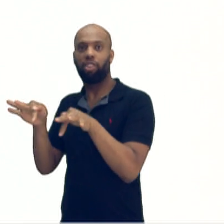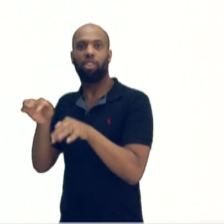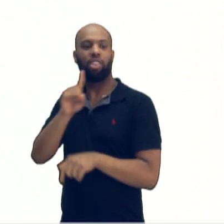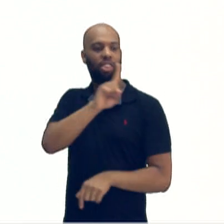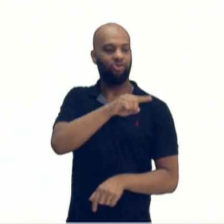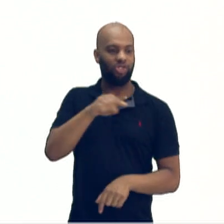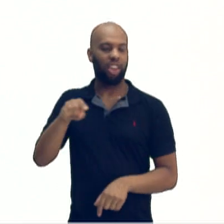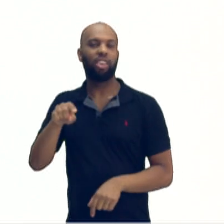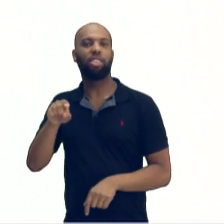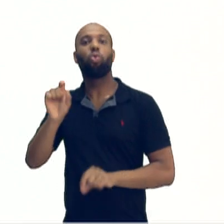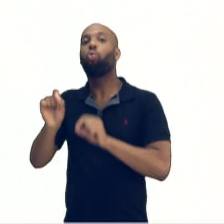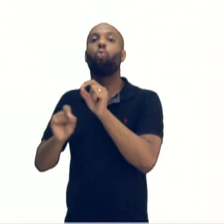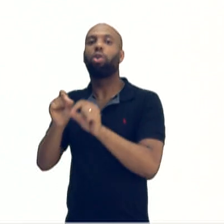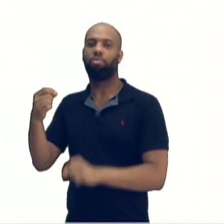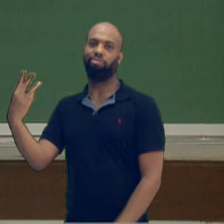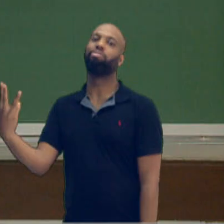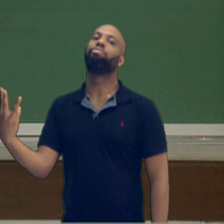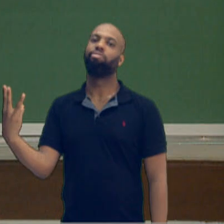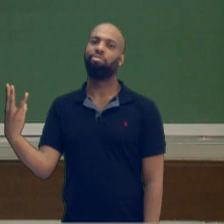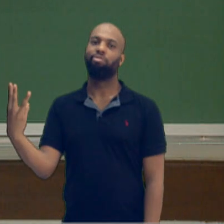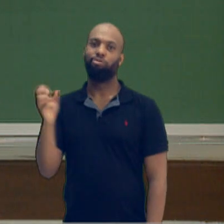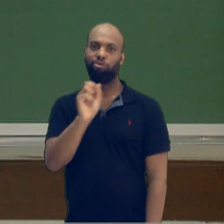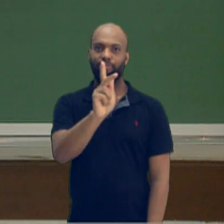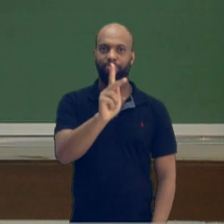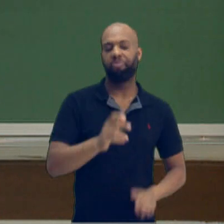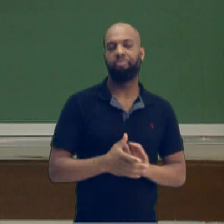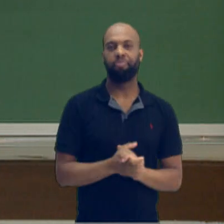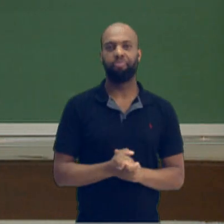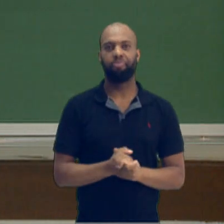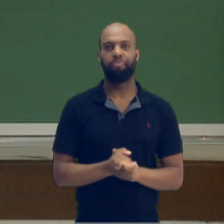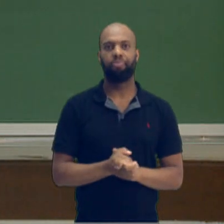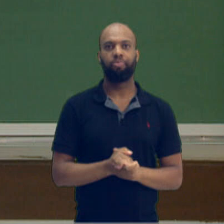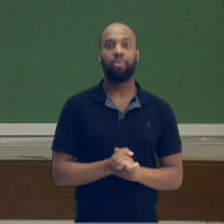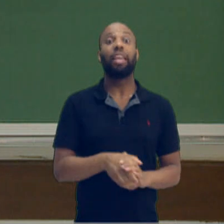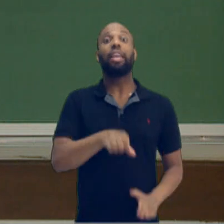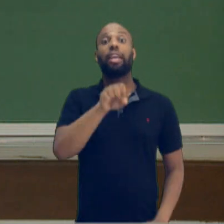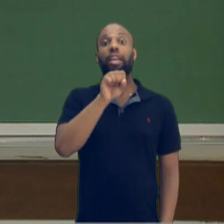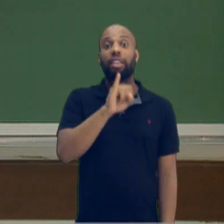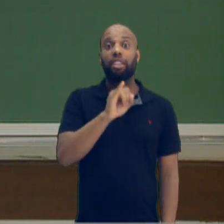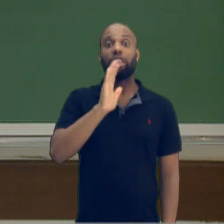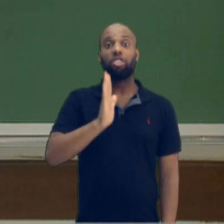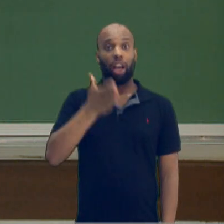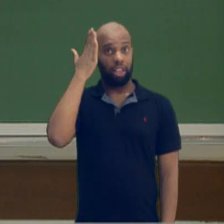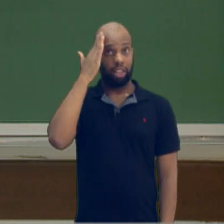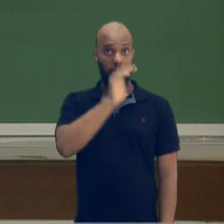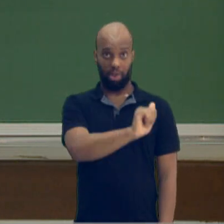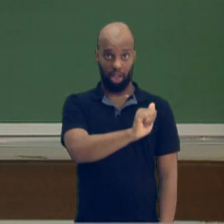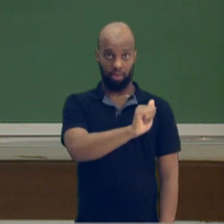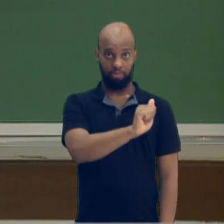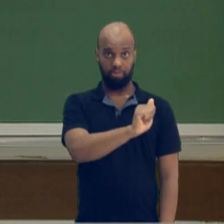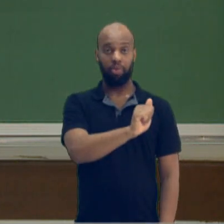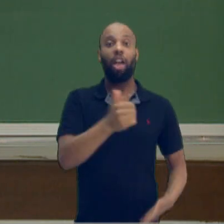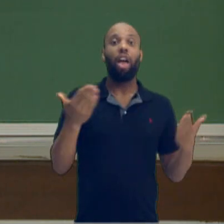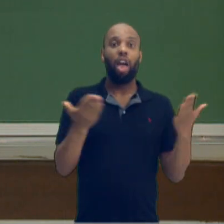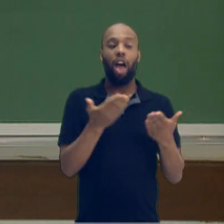de variação aqui vale 3, perfeito? Bom, se a gente já tem o valor do a, a gente vai substituir então